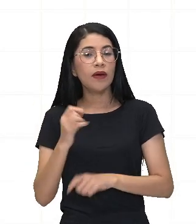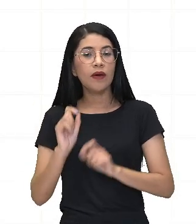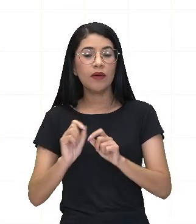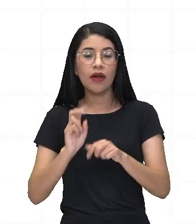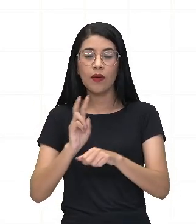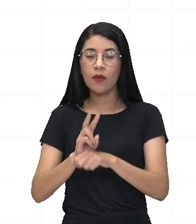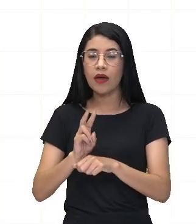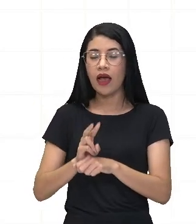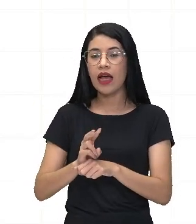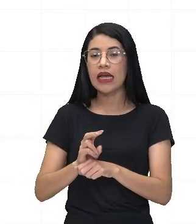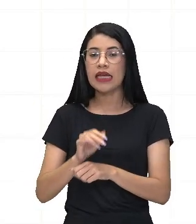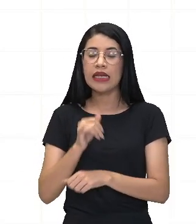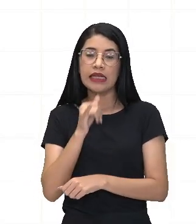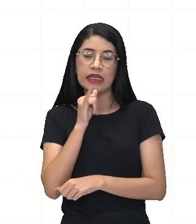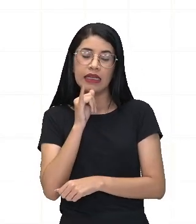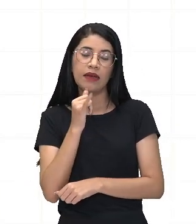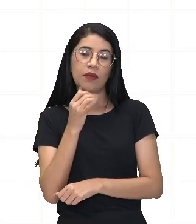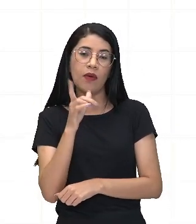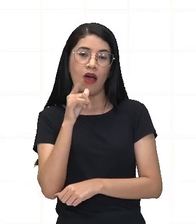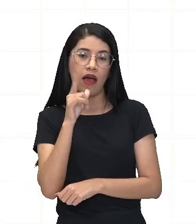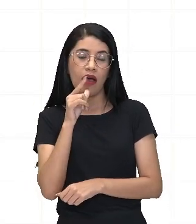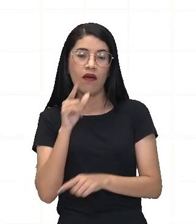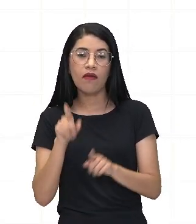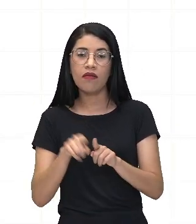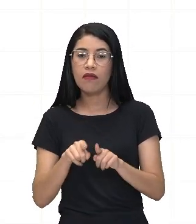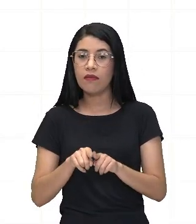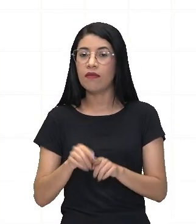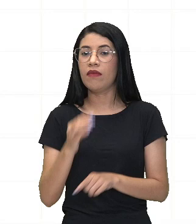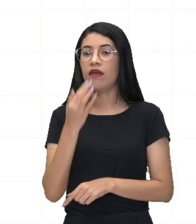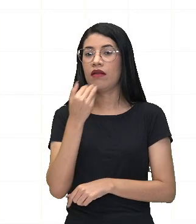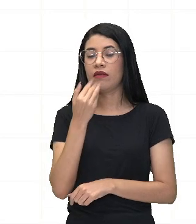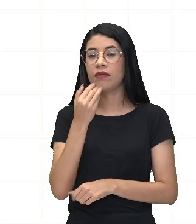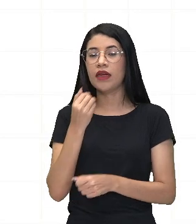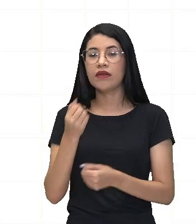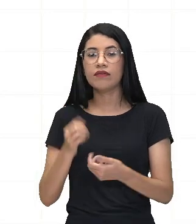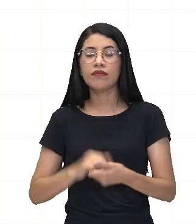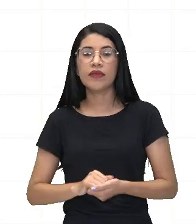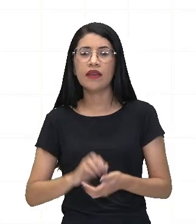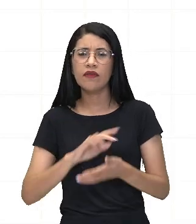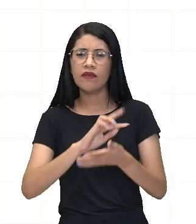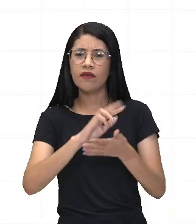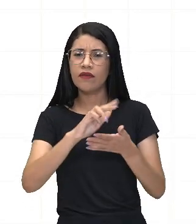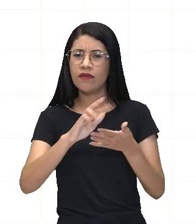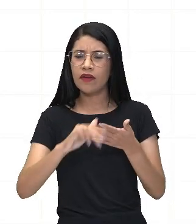como água, como alimento, né? Nesse fornecimento de bens que são